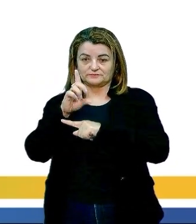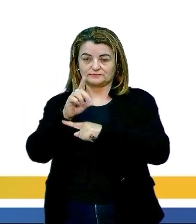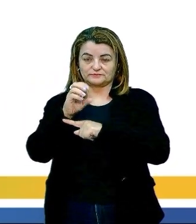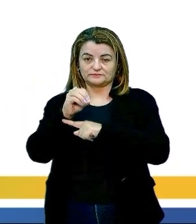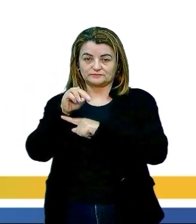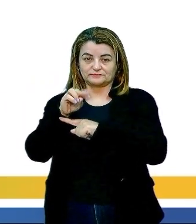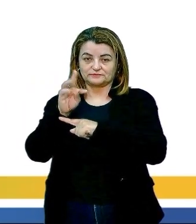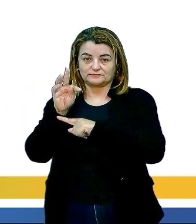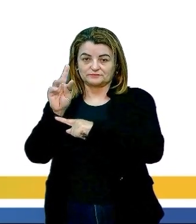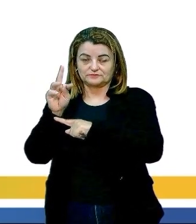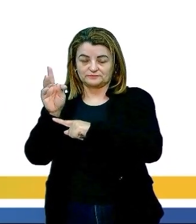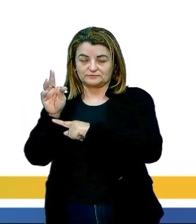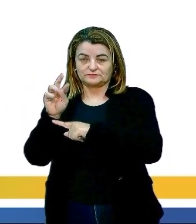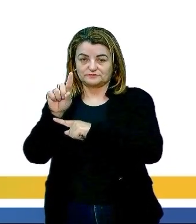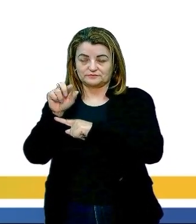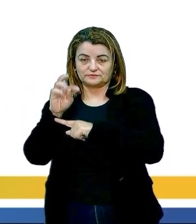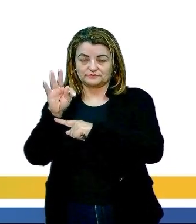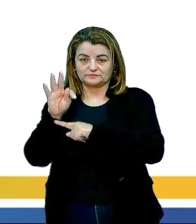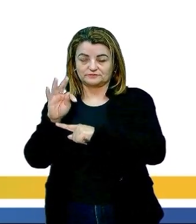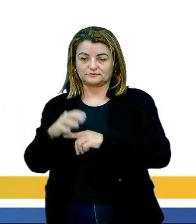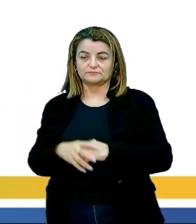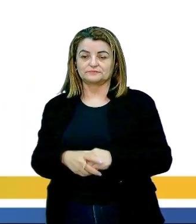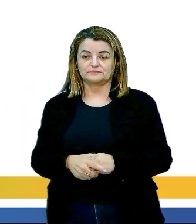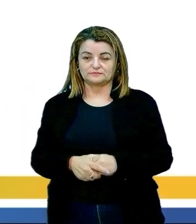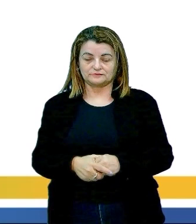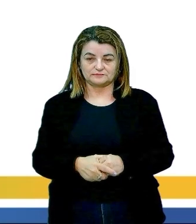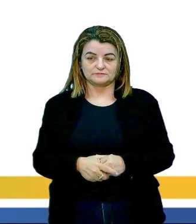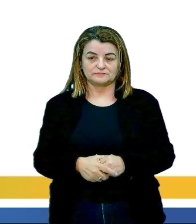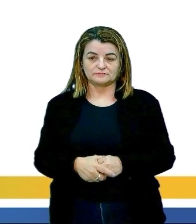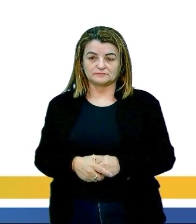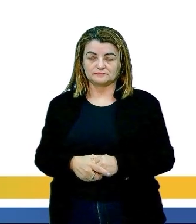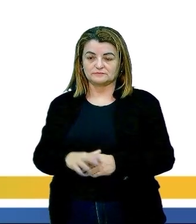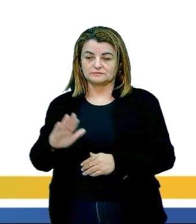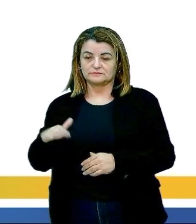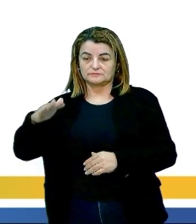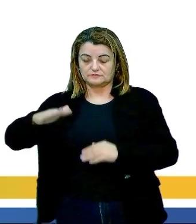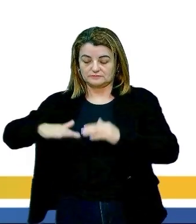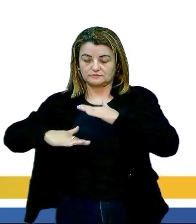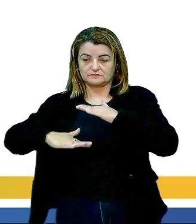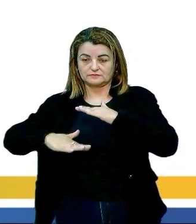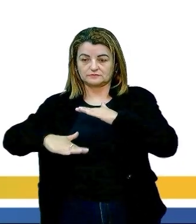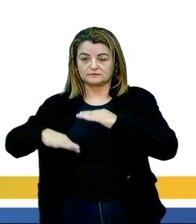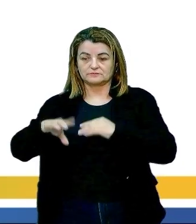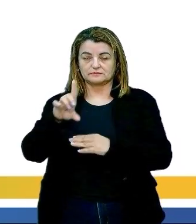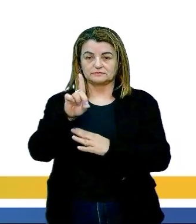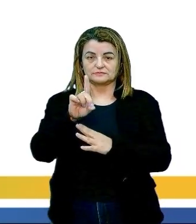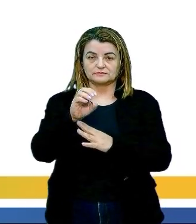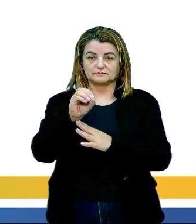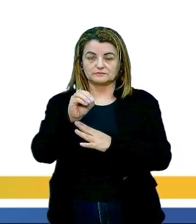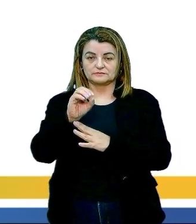ok? Do verbo auxiliar, que vai ficar don't. E no caso ali da terceira pessoa do